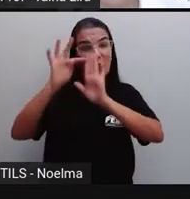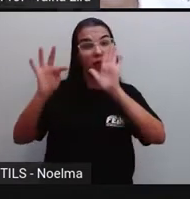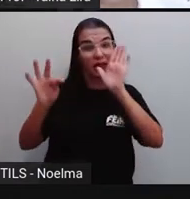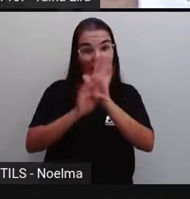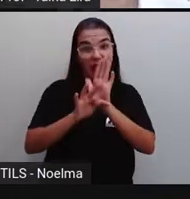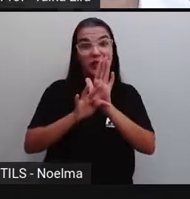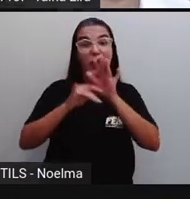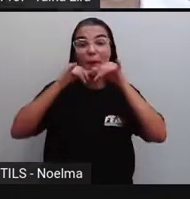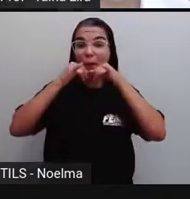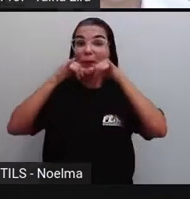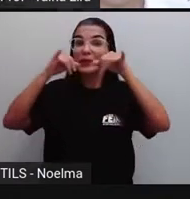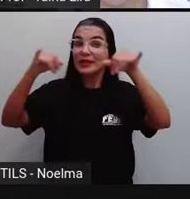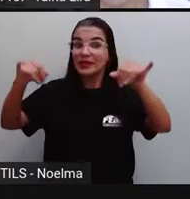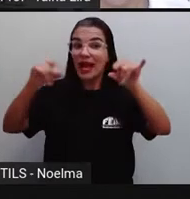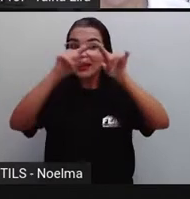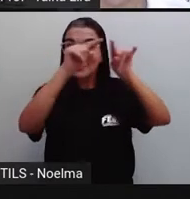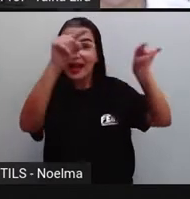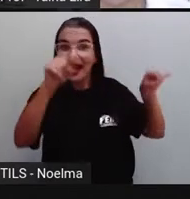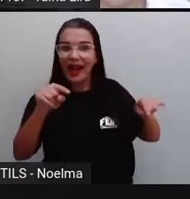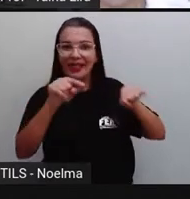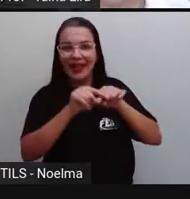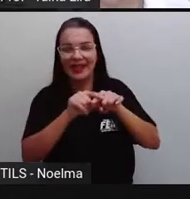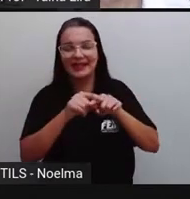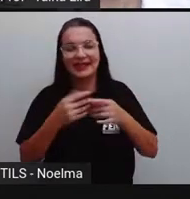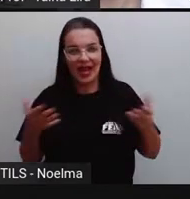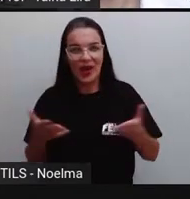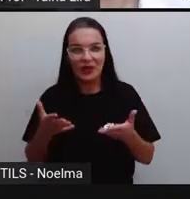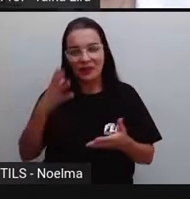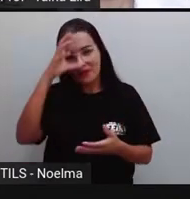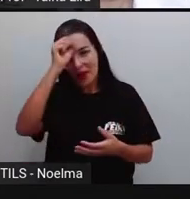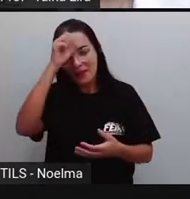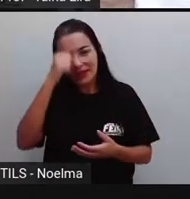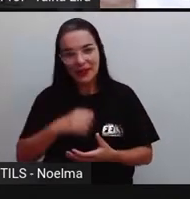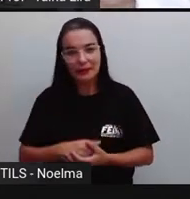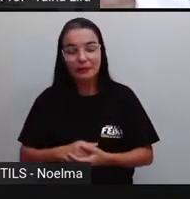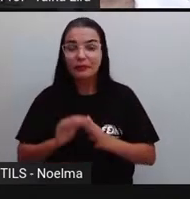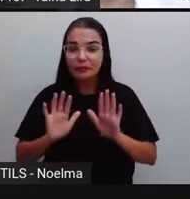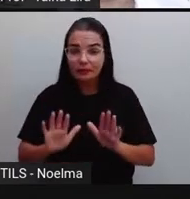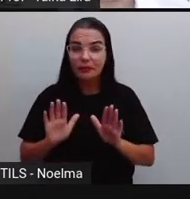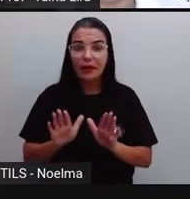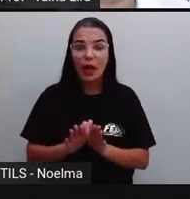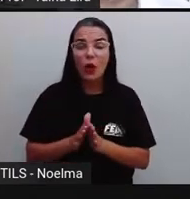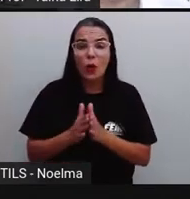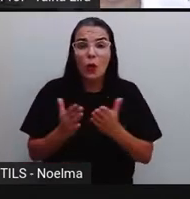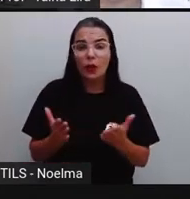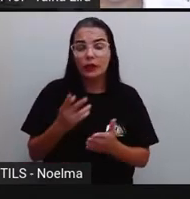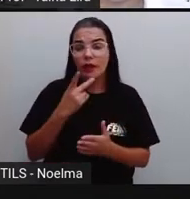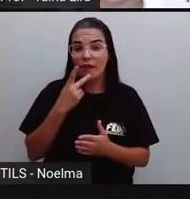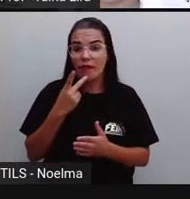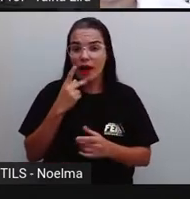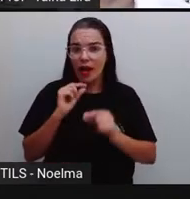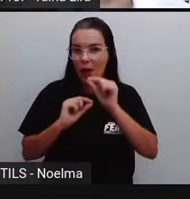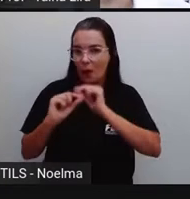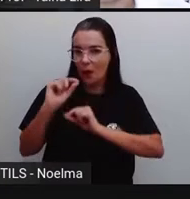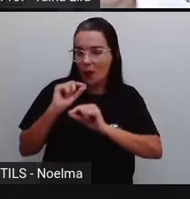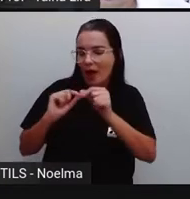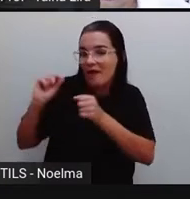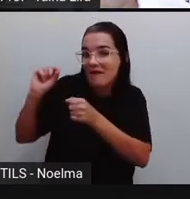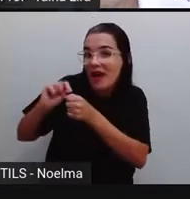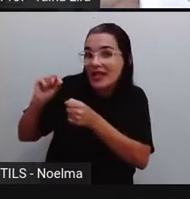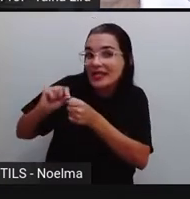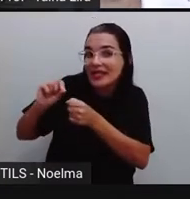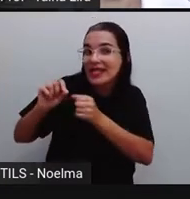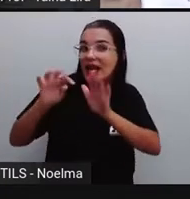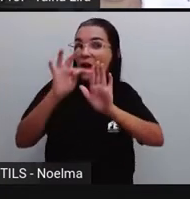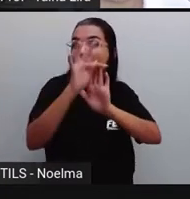texto publicitário, um cartaz publicitário, tá? E quando a gente fala de fazer uma produção de um